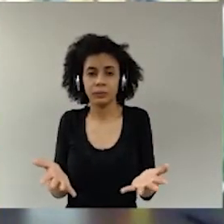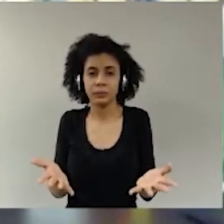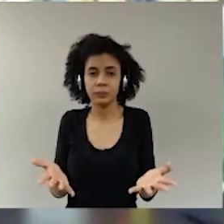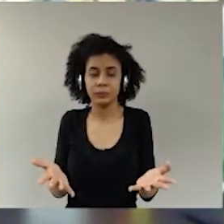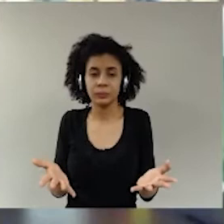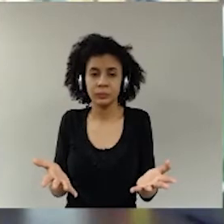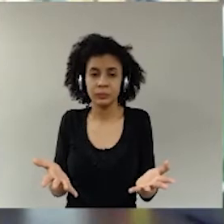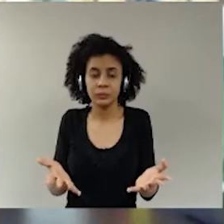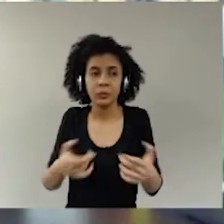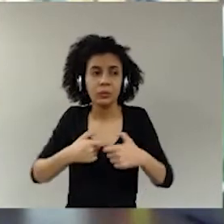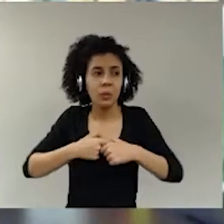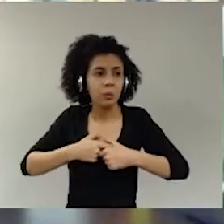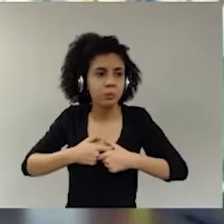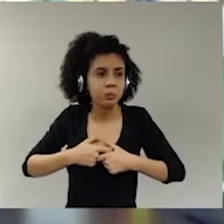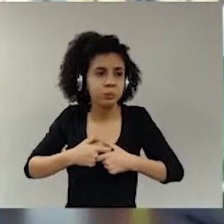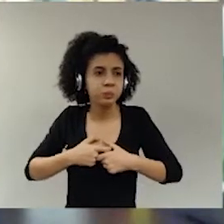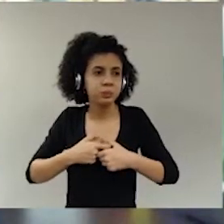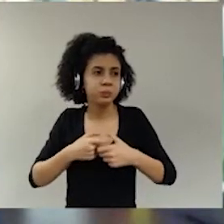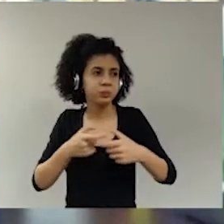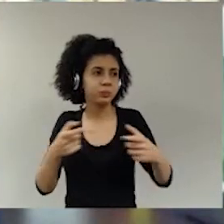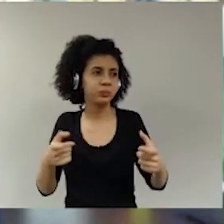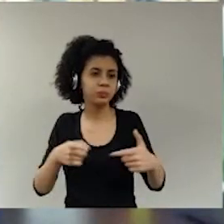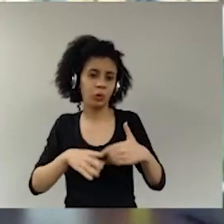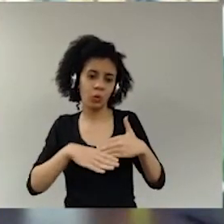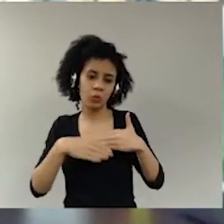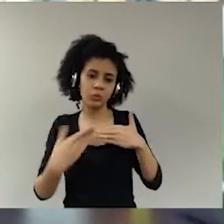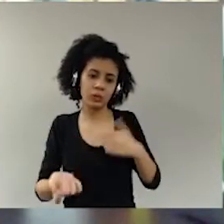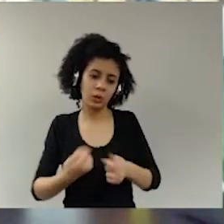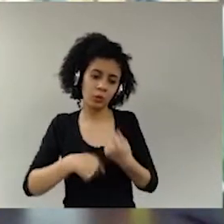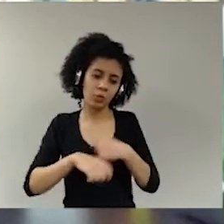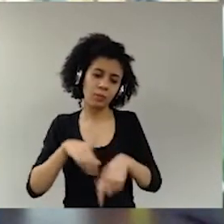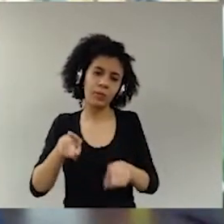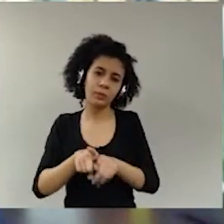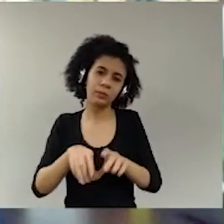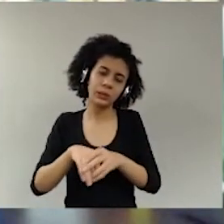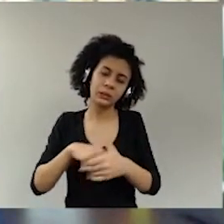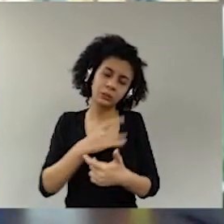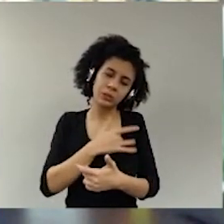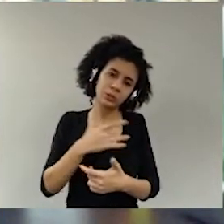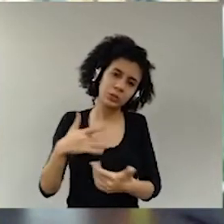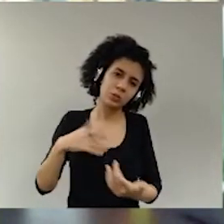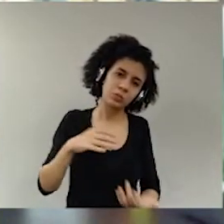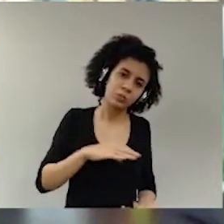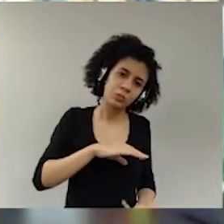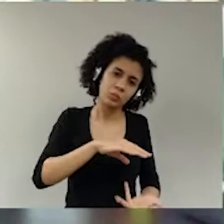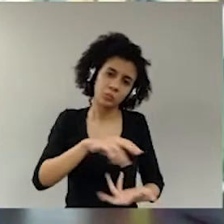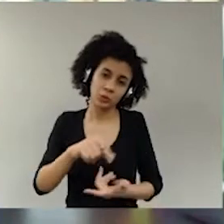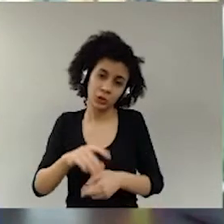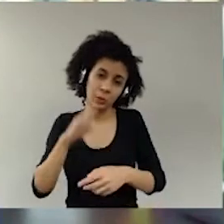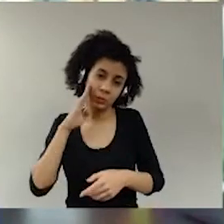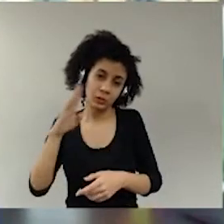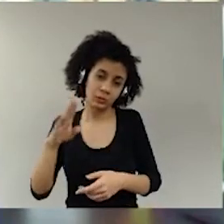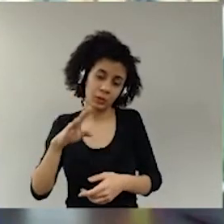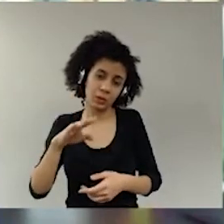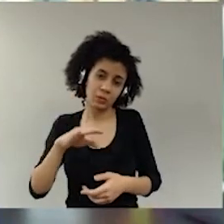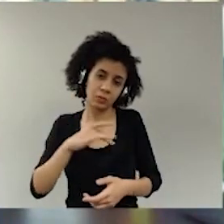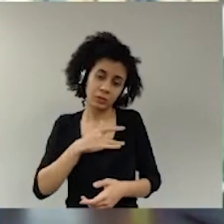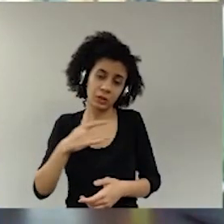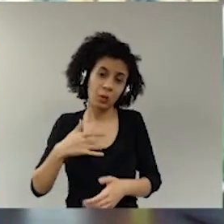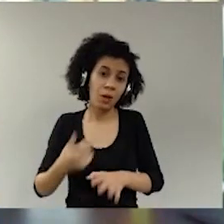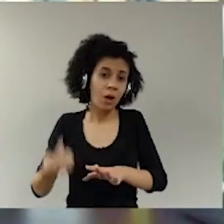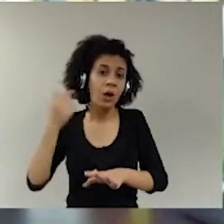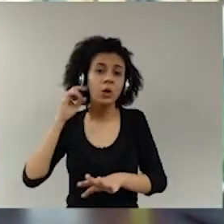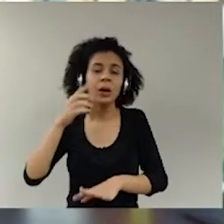o volume de consequências, tanto na economia como na saúde mundial, principalmente na saúde.